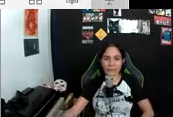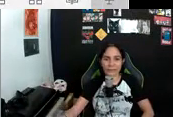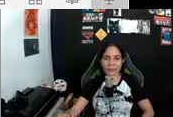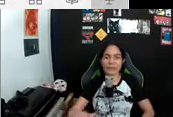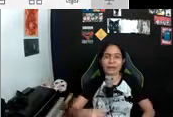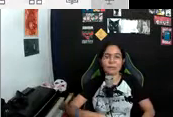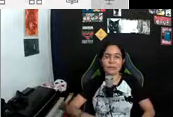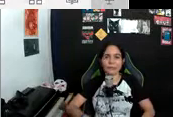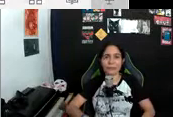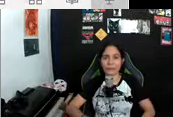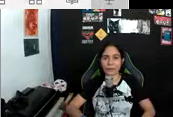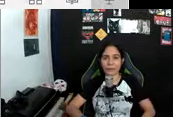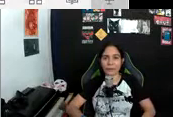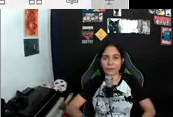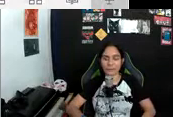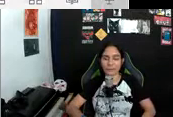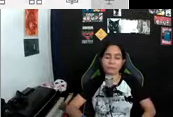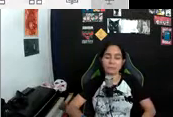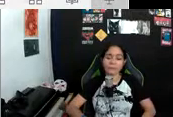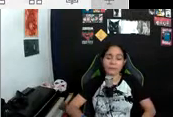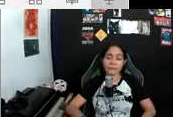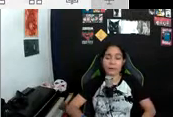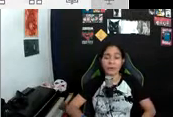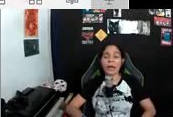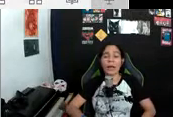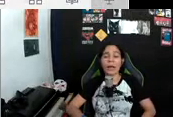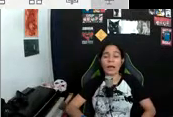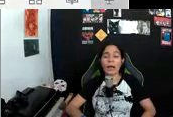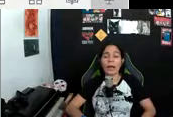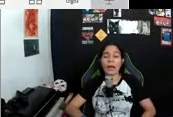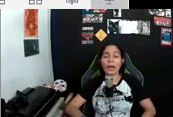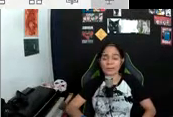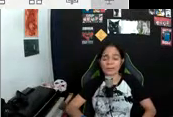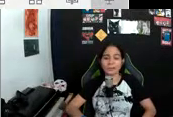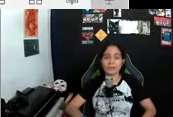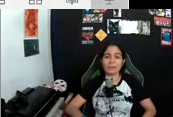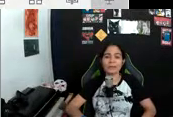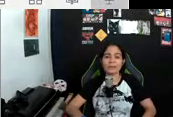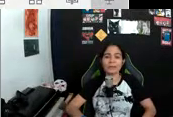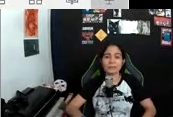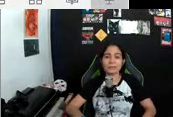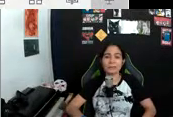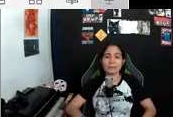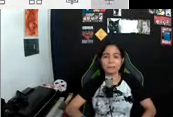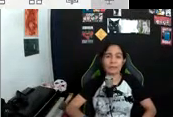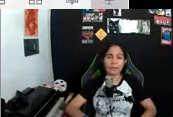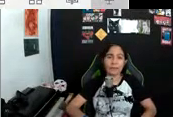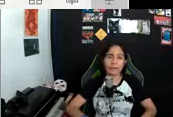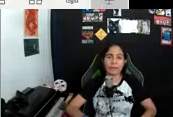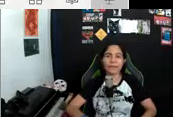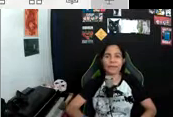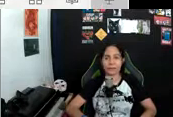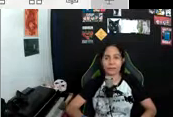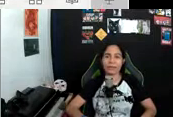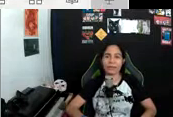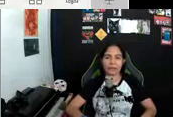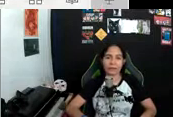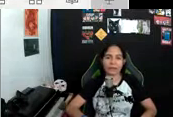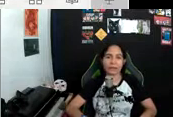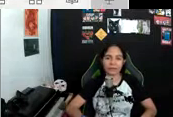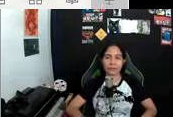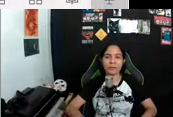essas doenças, trabalhando assim a prevenção. Então, algumas doenças, elas vão ser peculiares